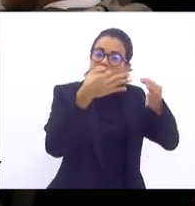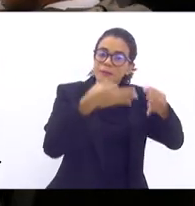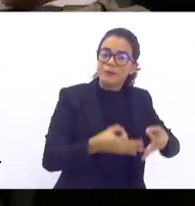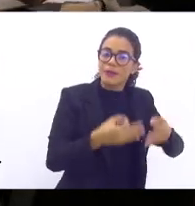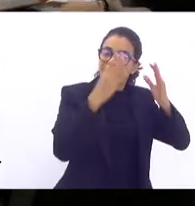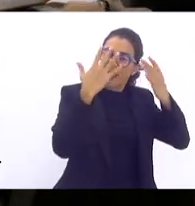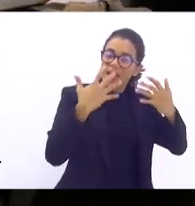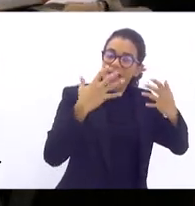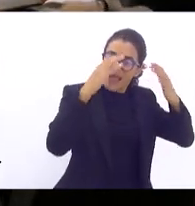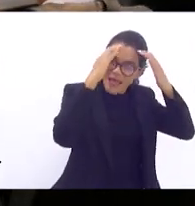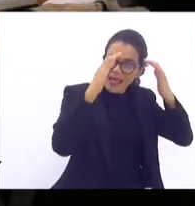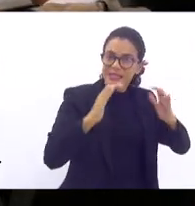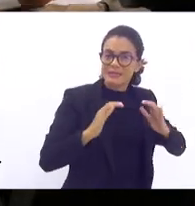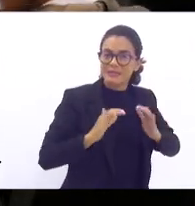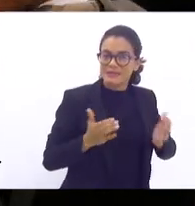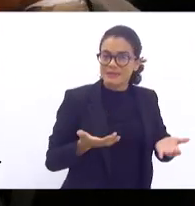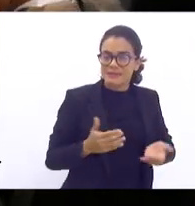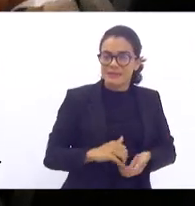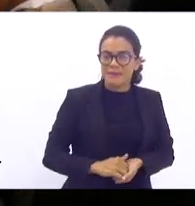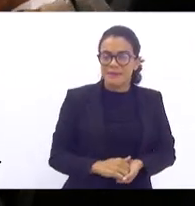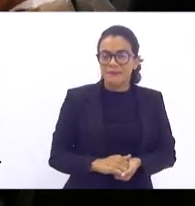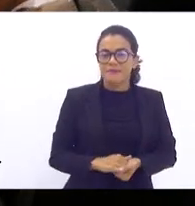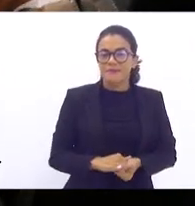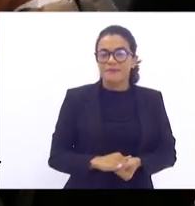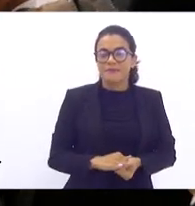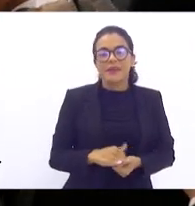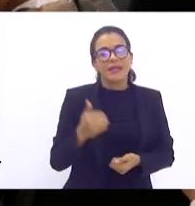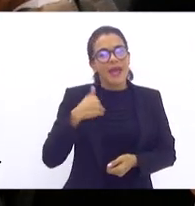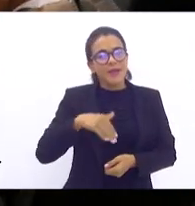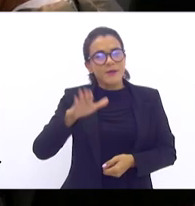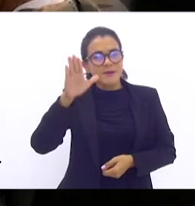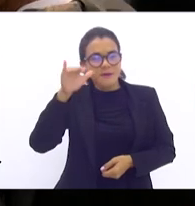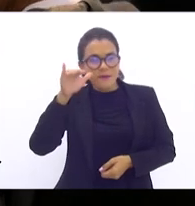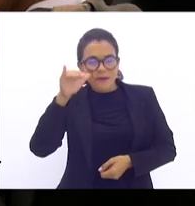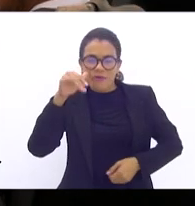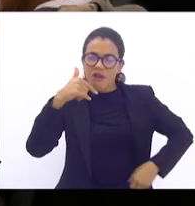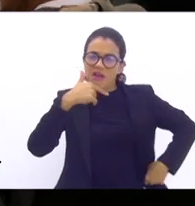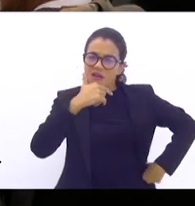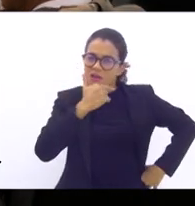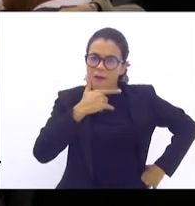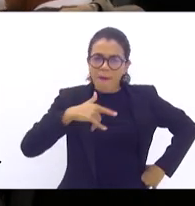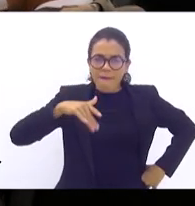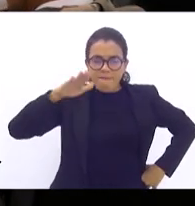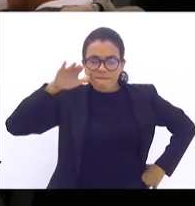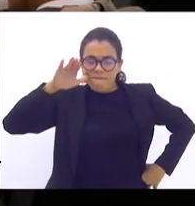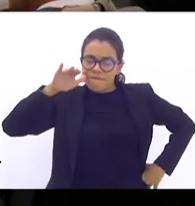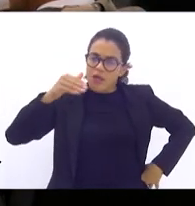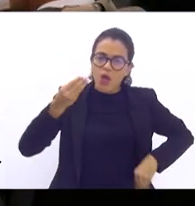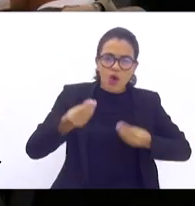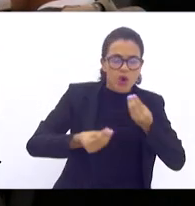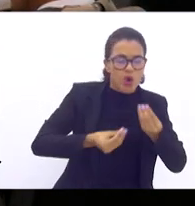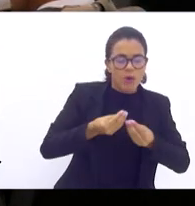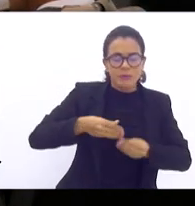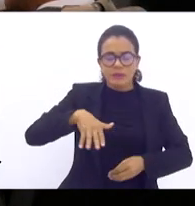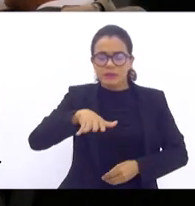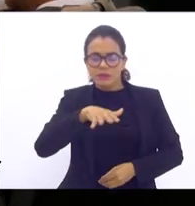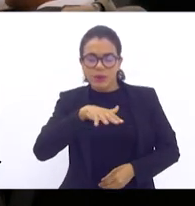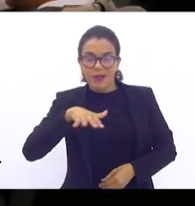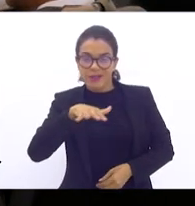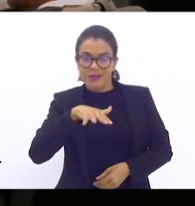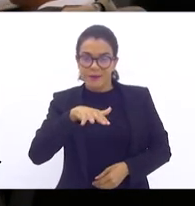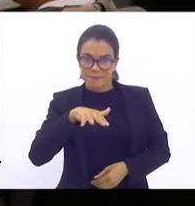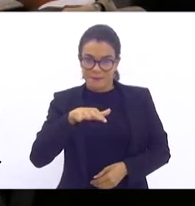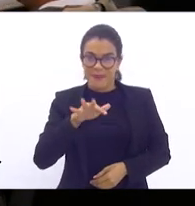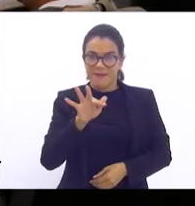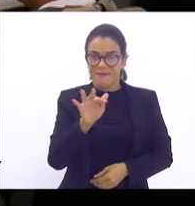pode buscar isso aí e aí eu curiosamente fui tentar entender melhor como era essa situação e aí o